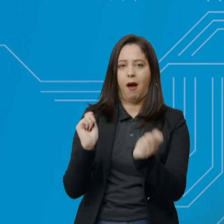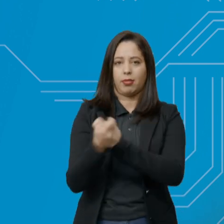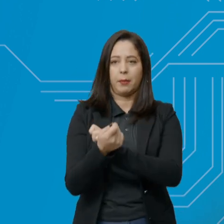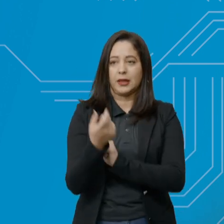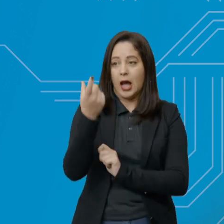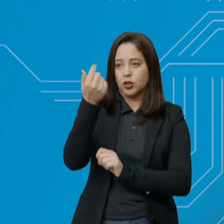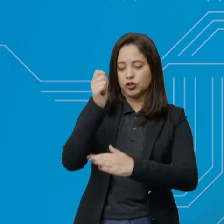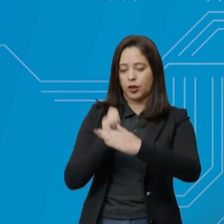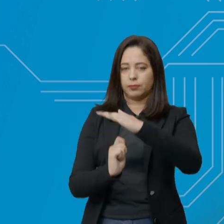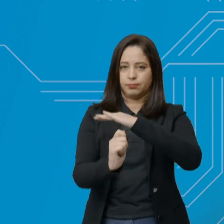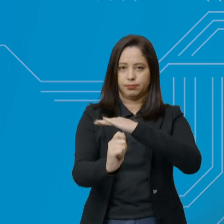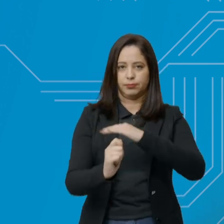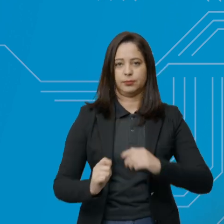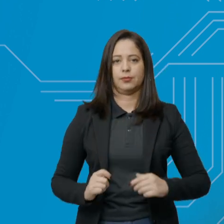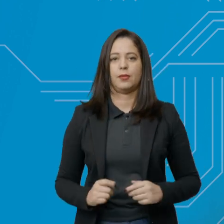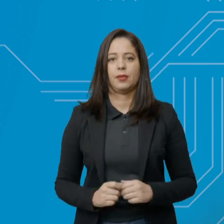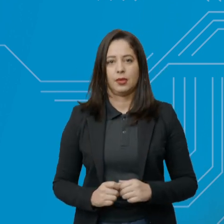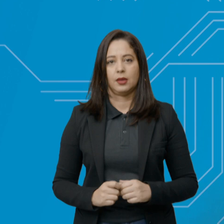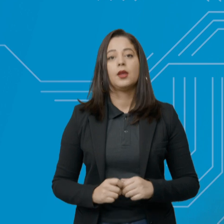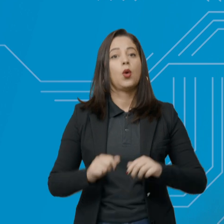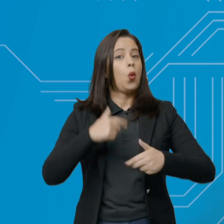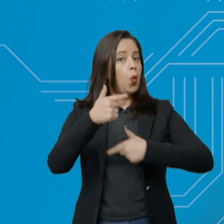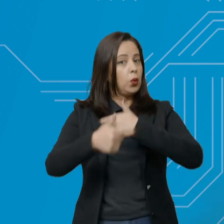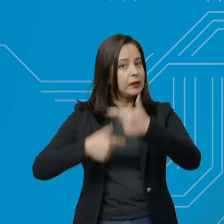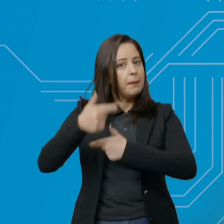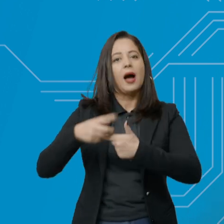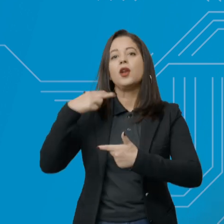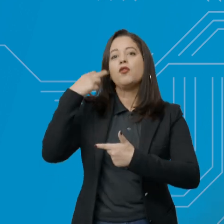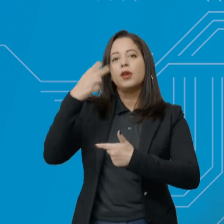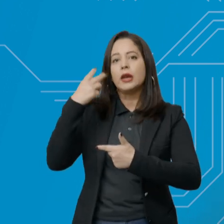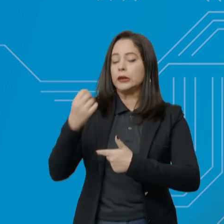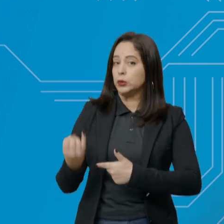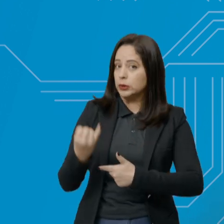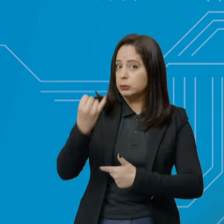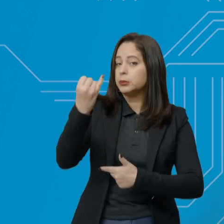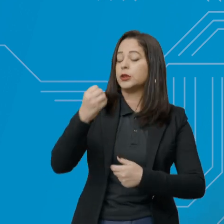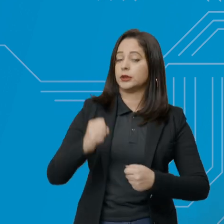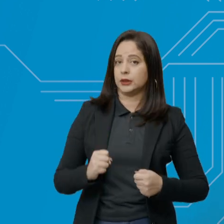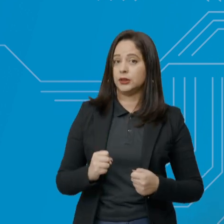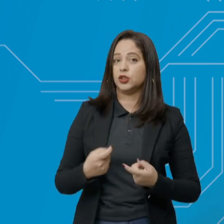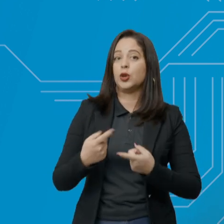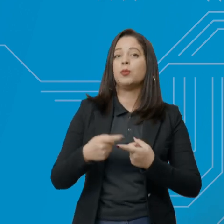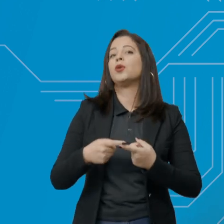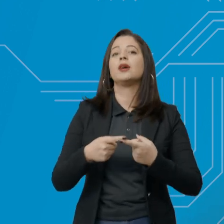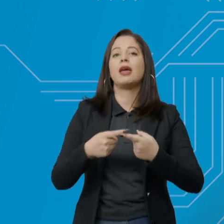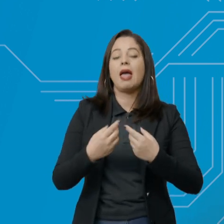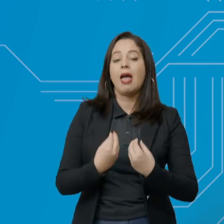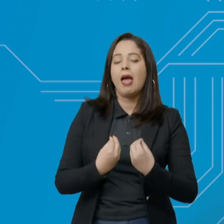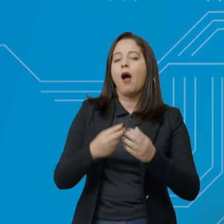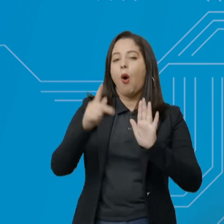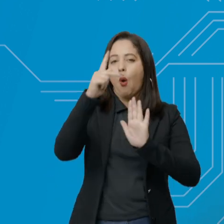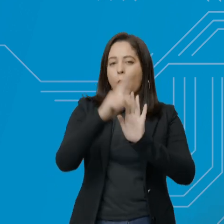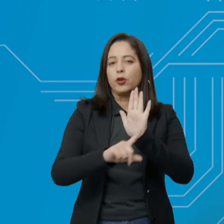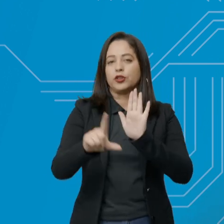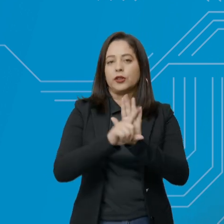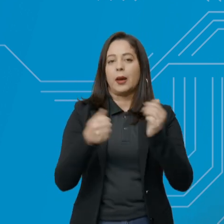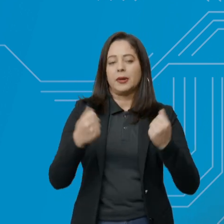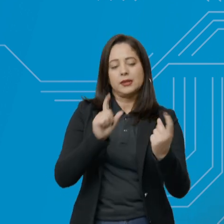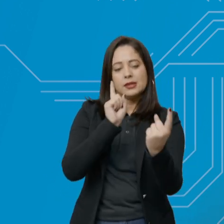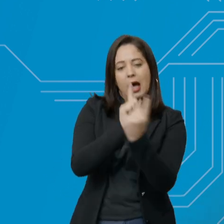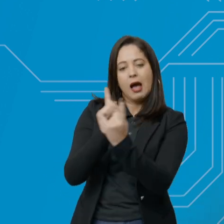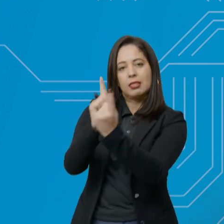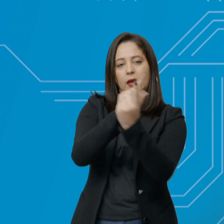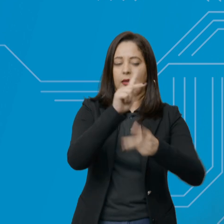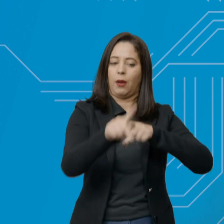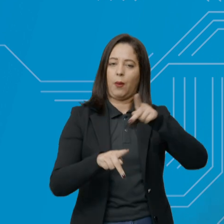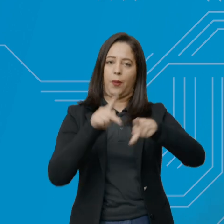propor alterações a partir de emendas parlamentares. Esse trabalho dos vereadores é muito importante para garantir que o projeto atenda